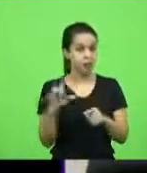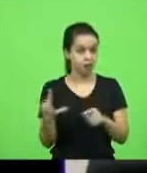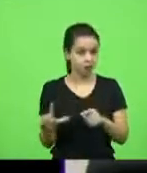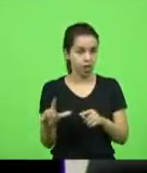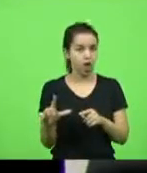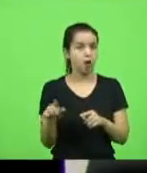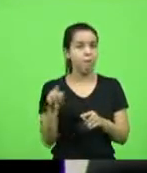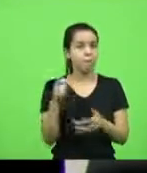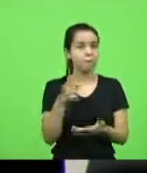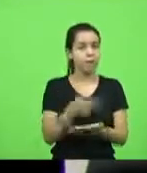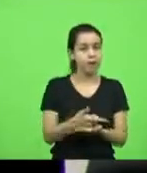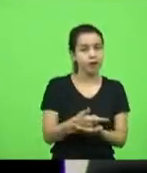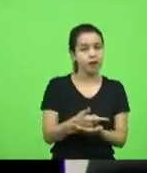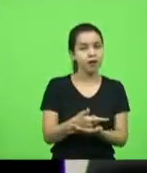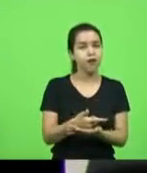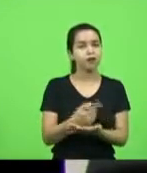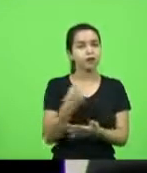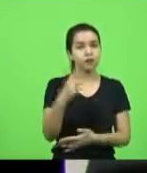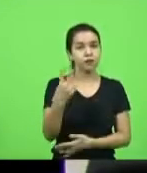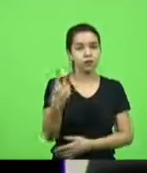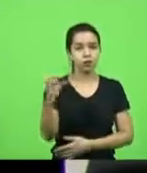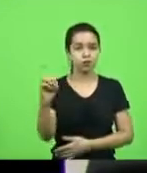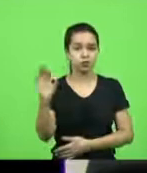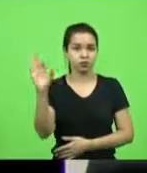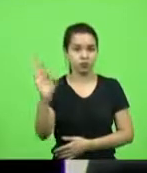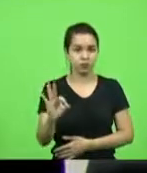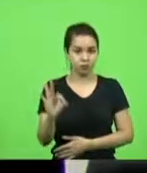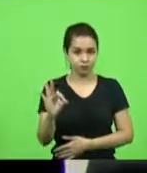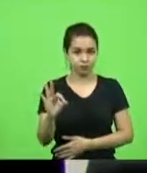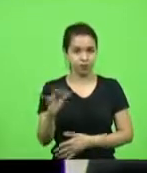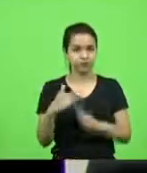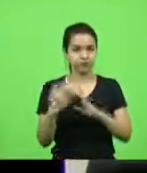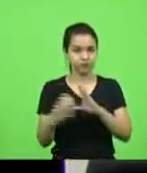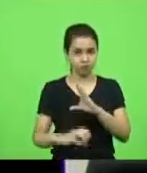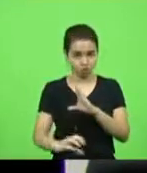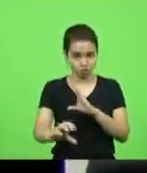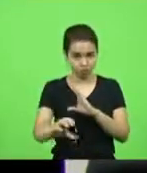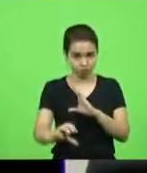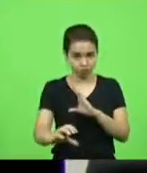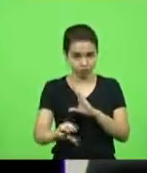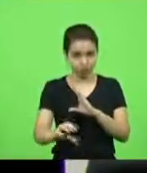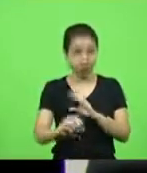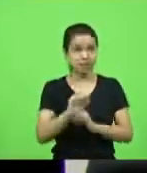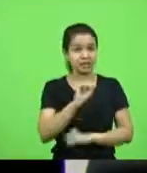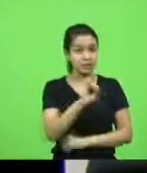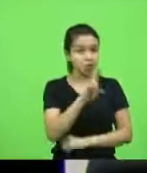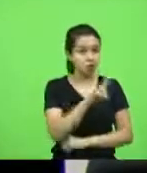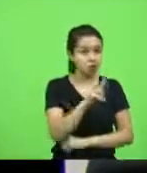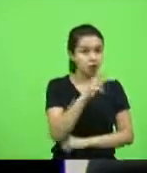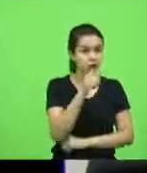de esgoto do que paga na água sem gás tô sem reais por mês de água ele paga mais 120